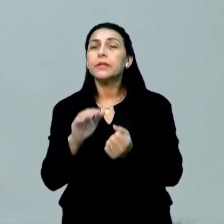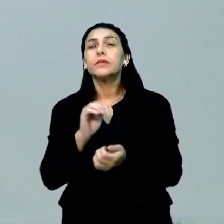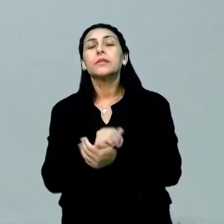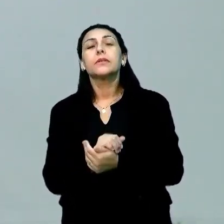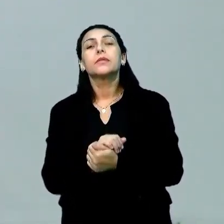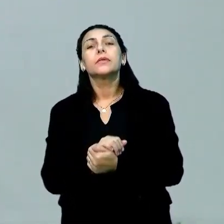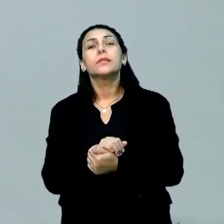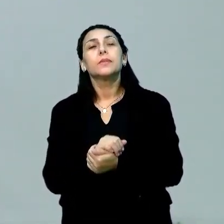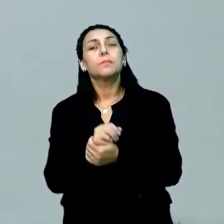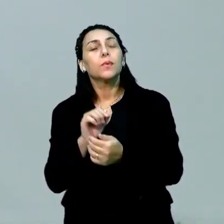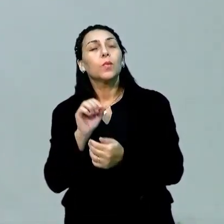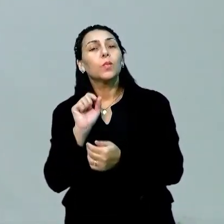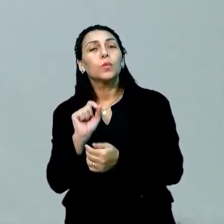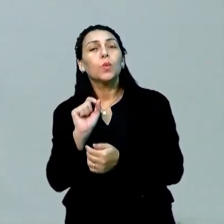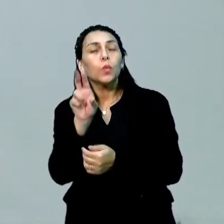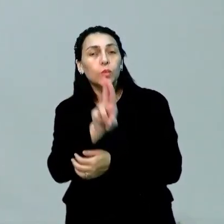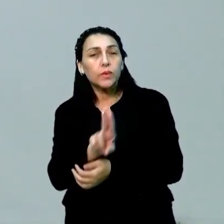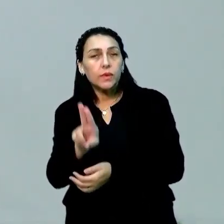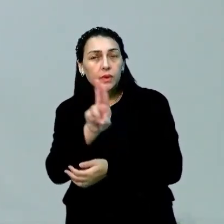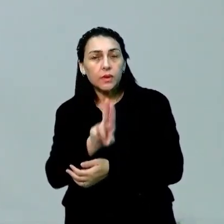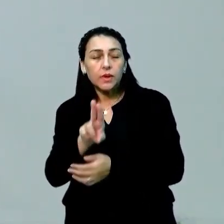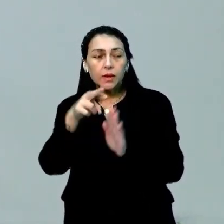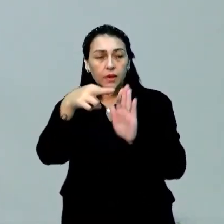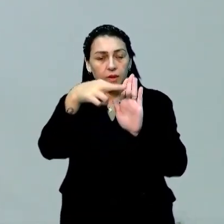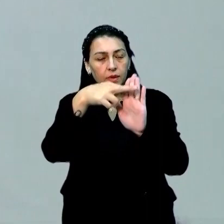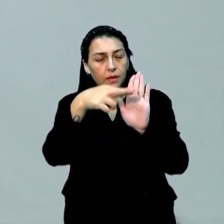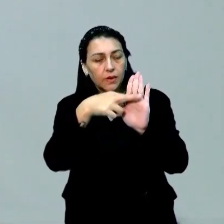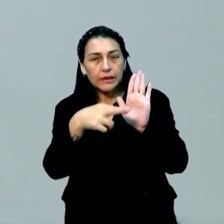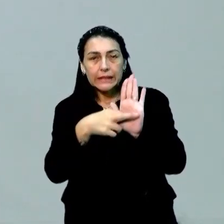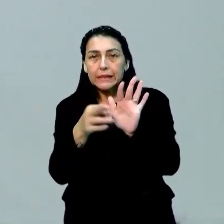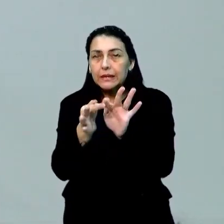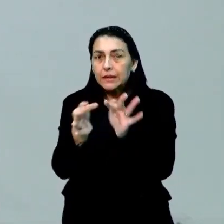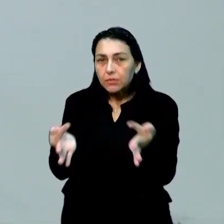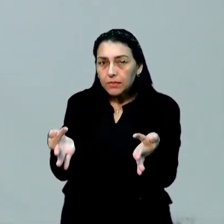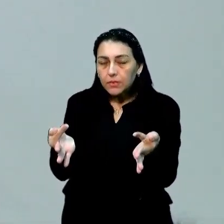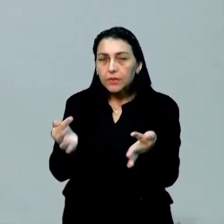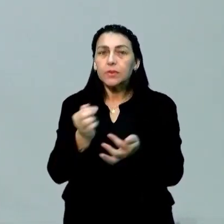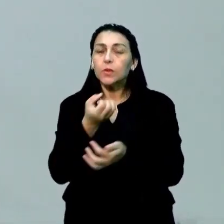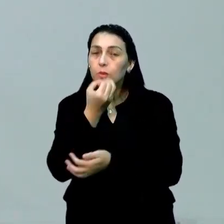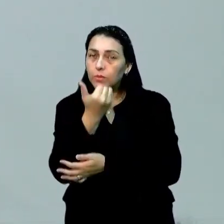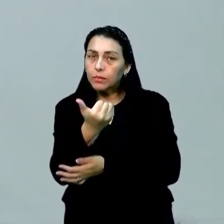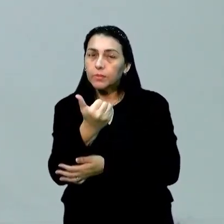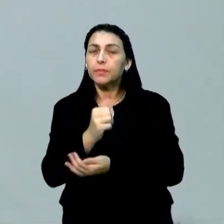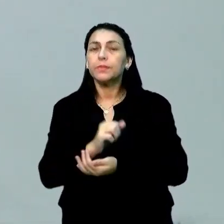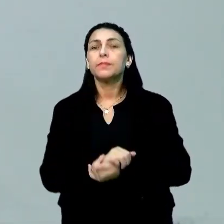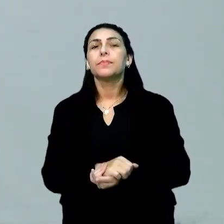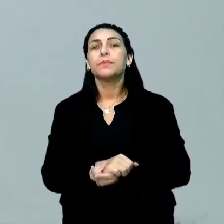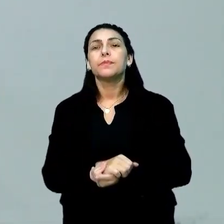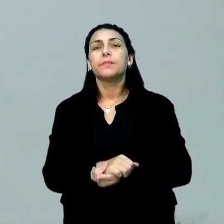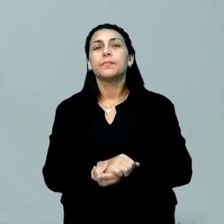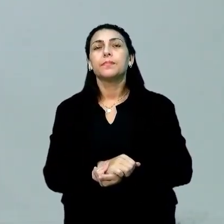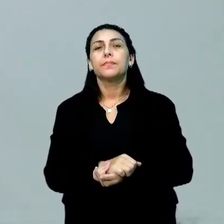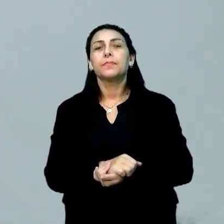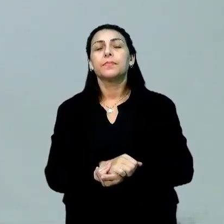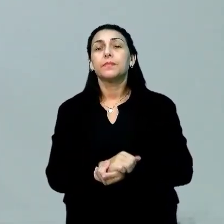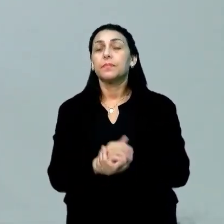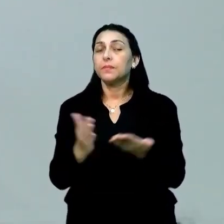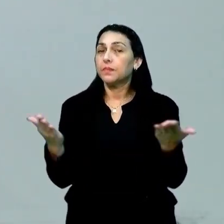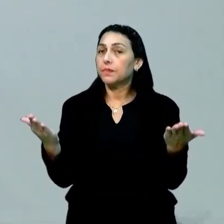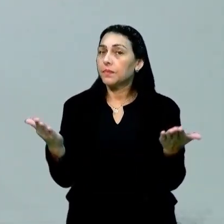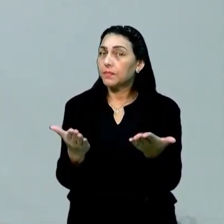Questões, é só usar essa regra simples. Tudo bem? Então,